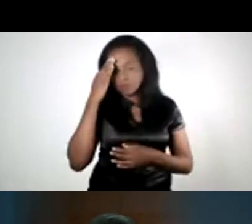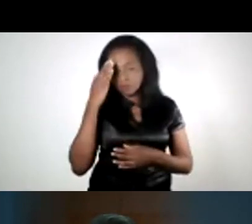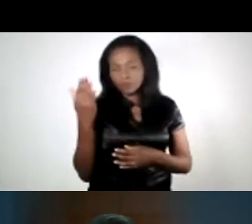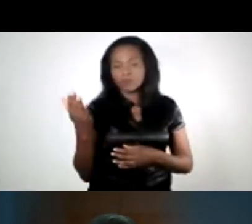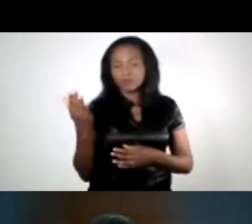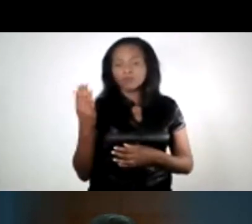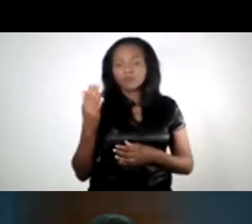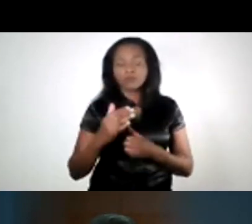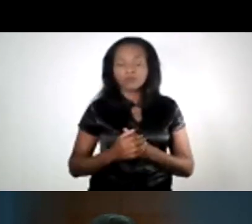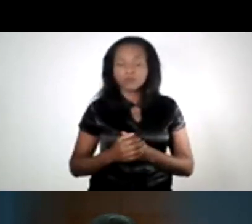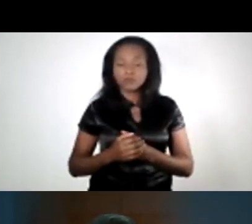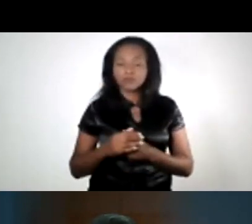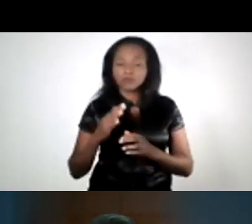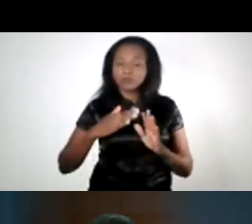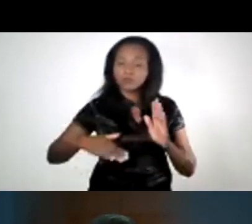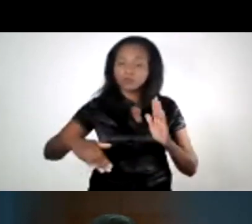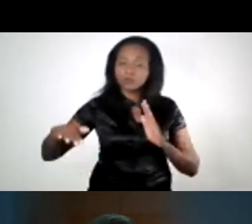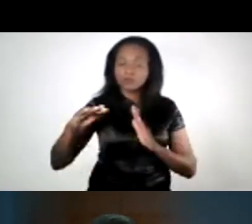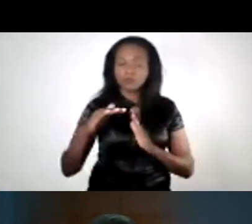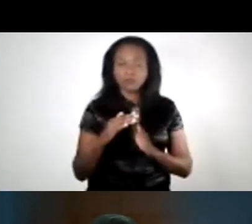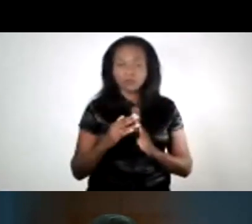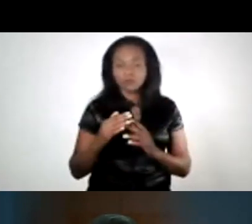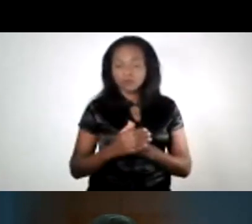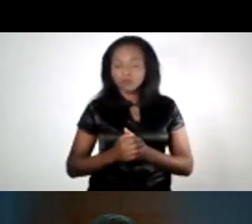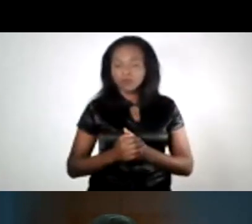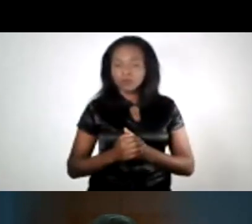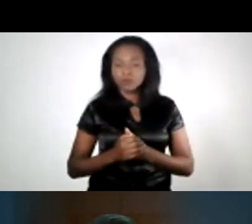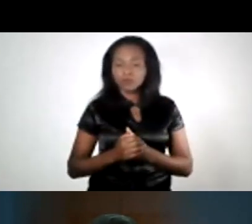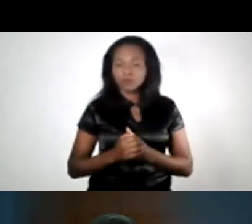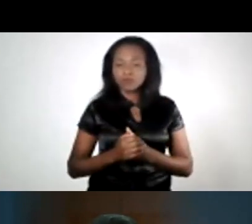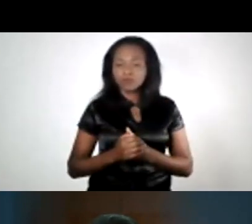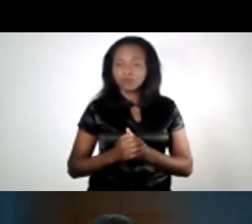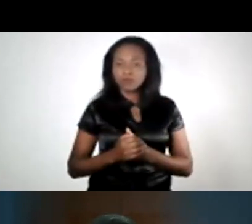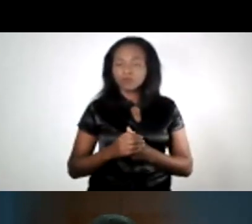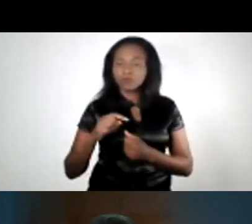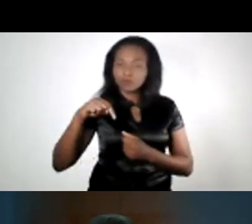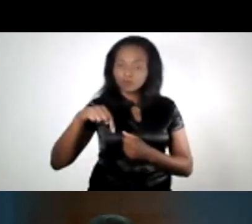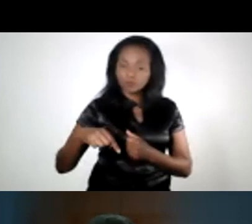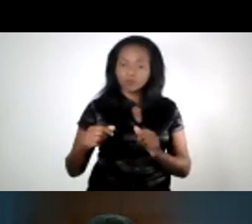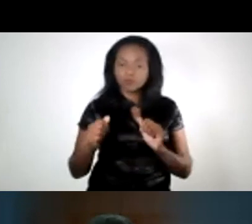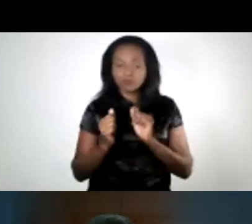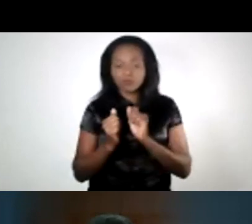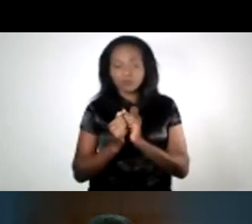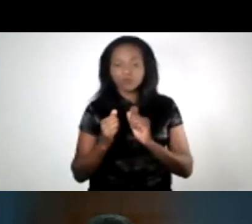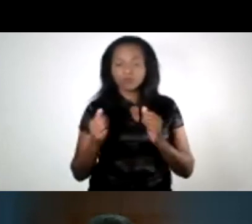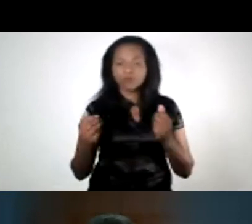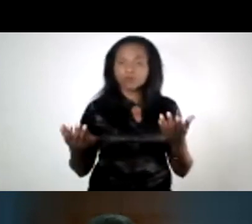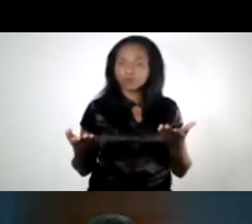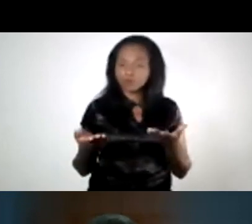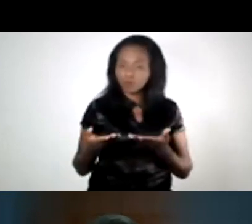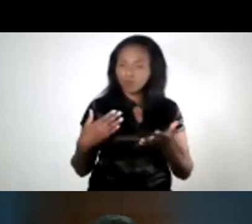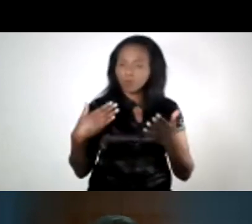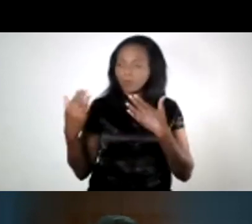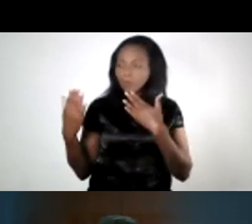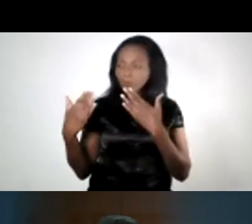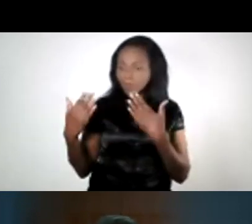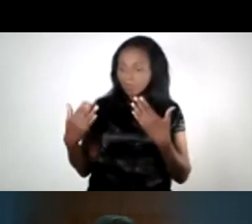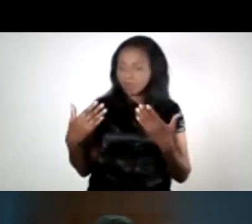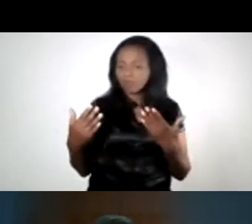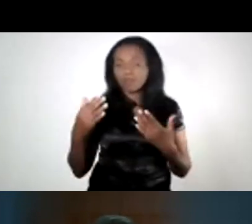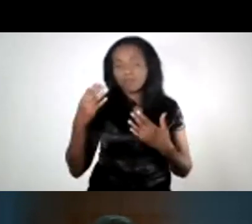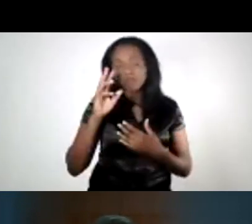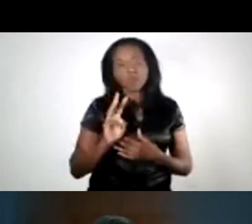a todos e todas e todos, né, que estiveram aqui nesse momento dialogando. Wellington,